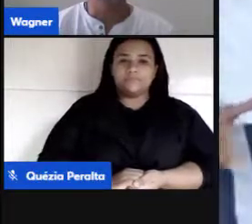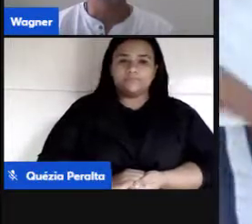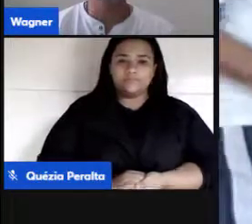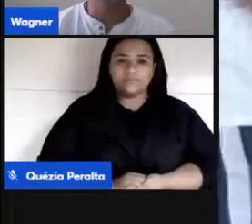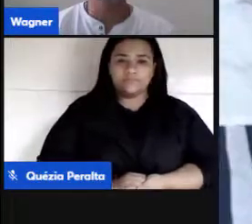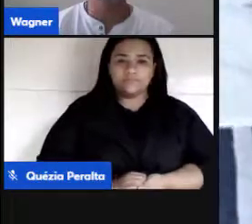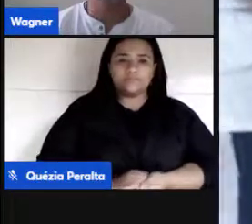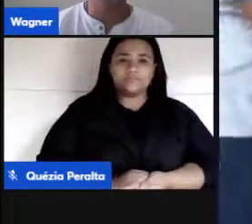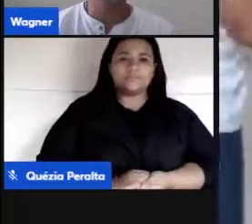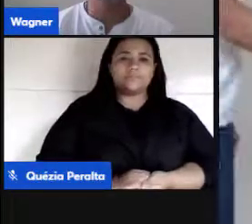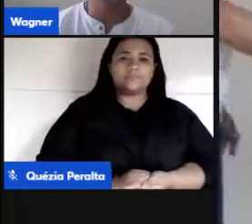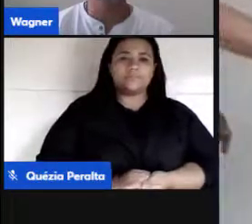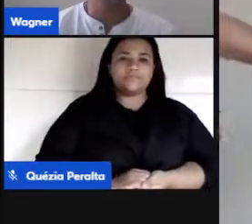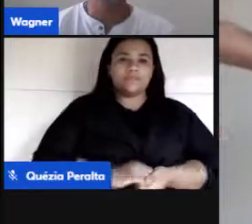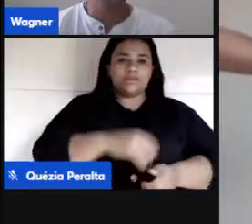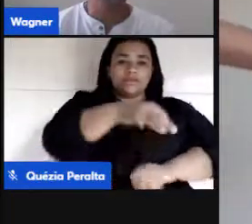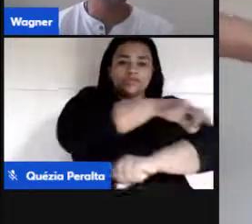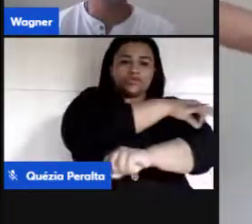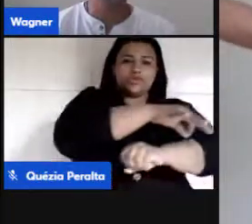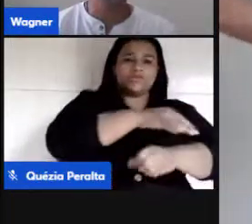diagonal